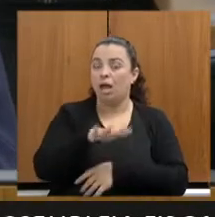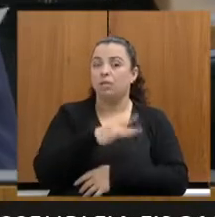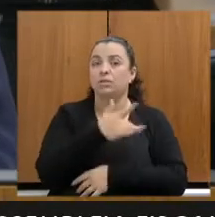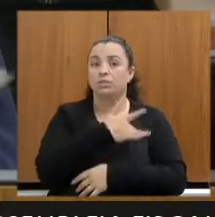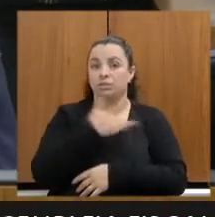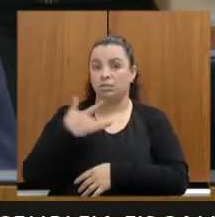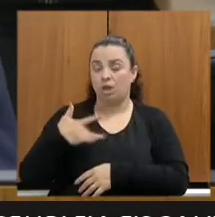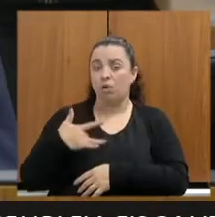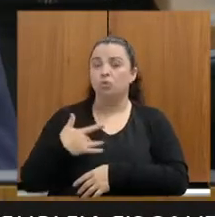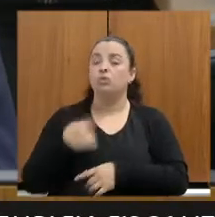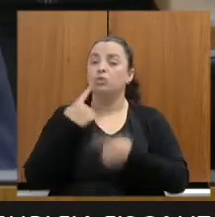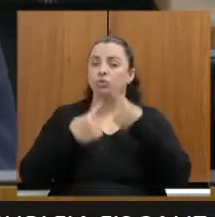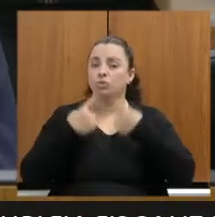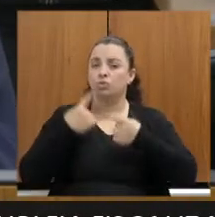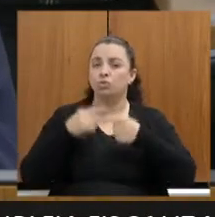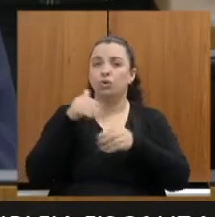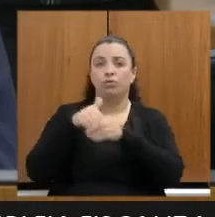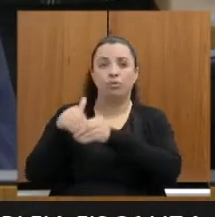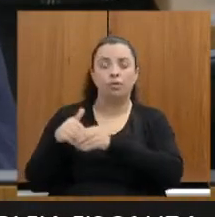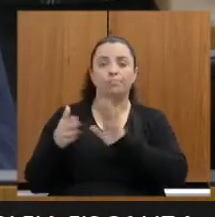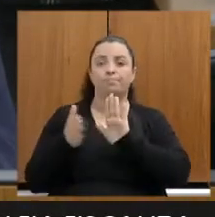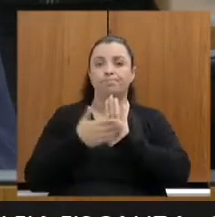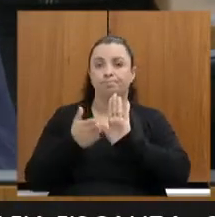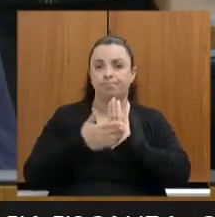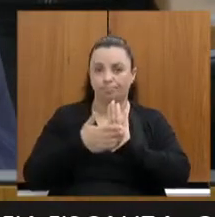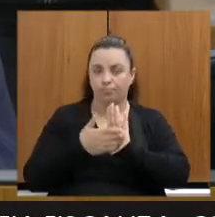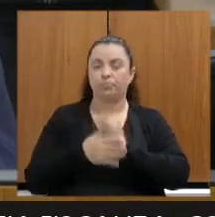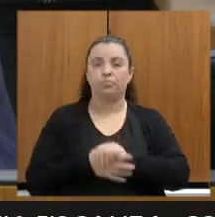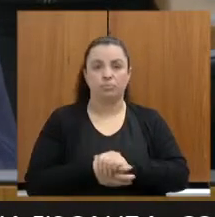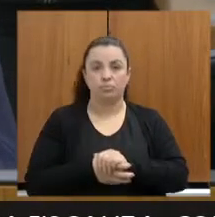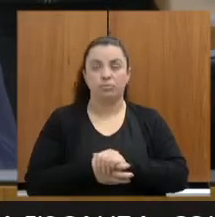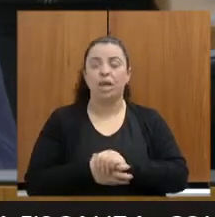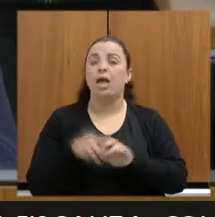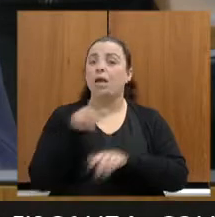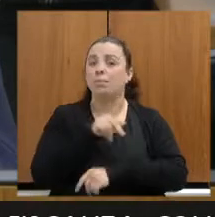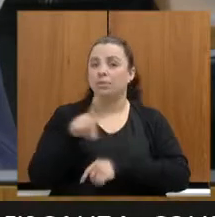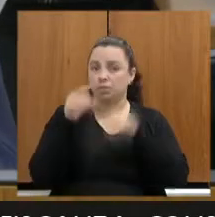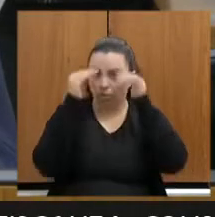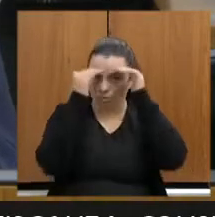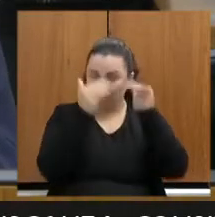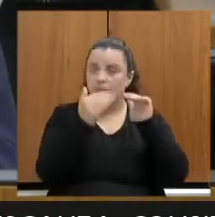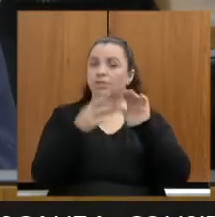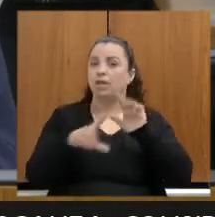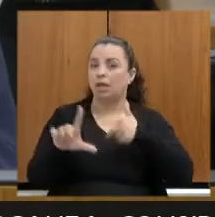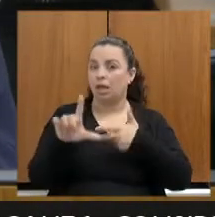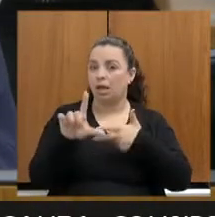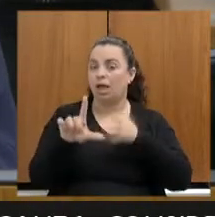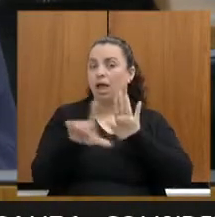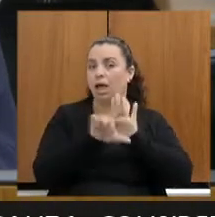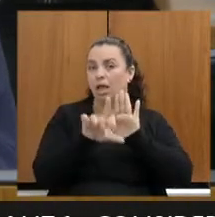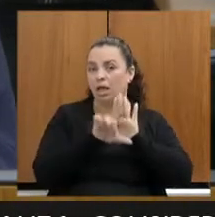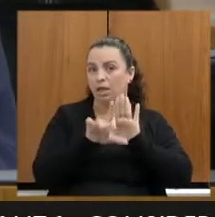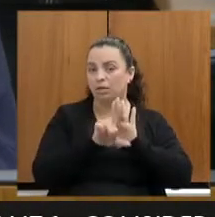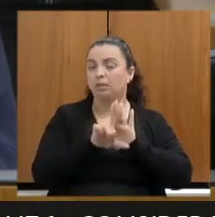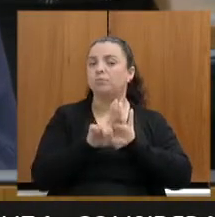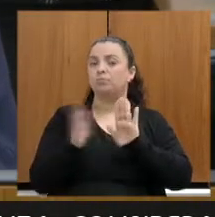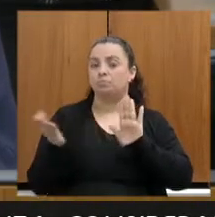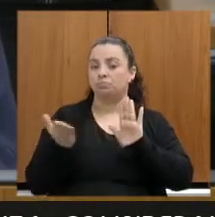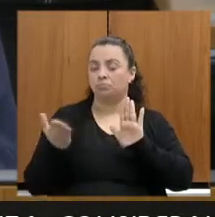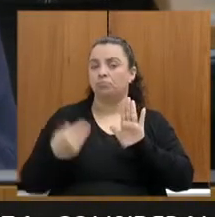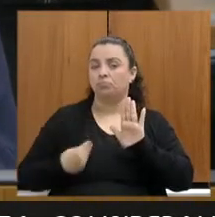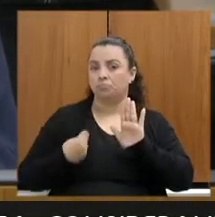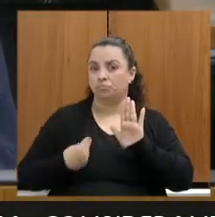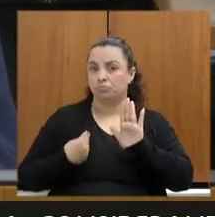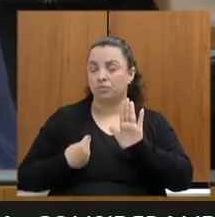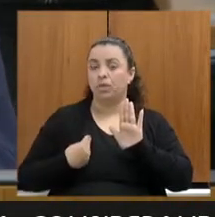das comissões e a presidência tendo em vista a legislação em vigor Recomendo a todos os participantes